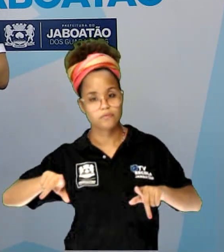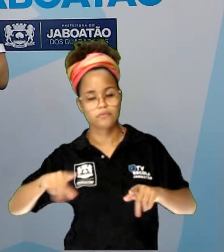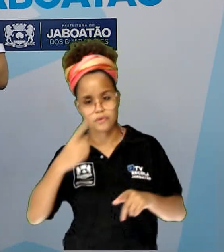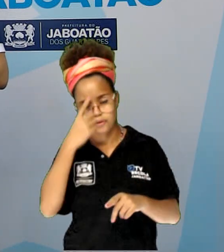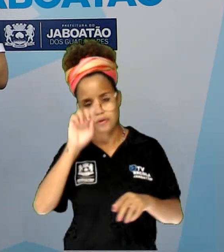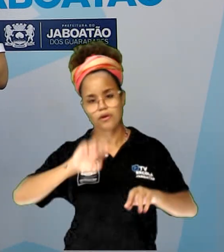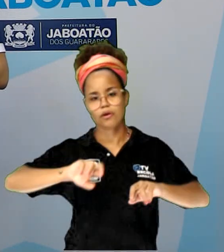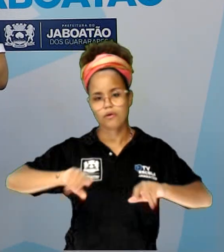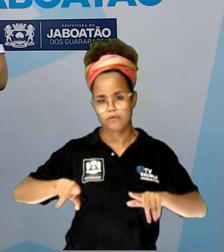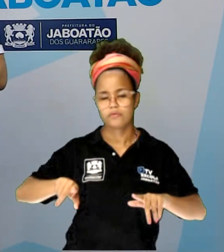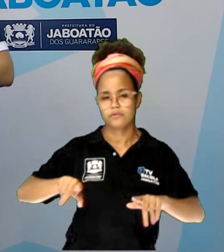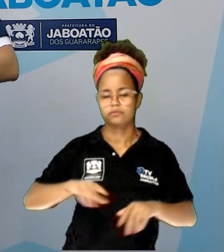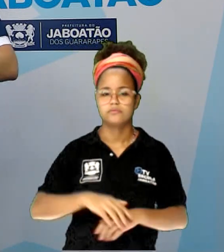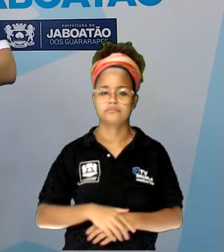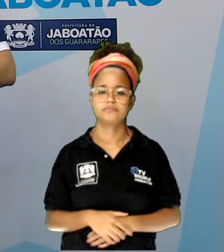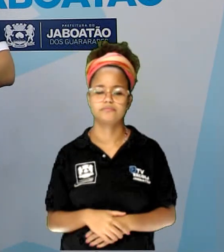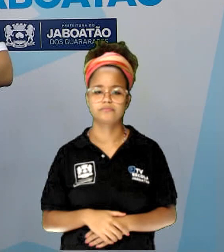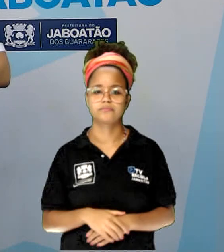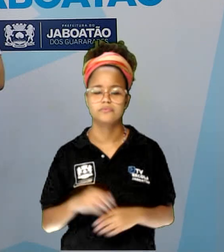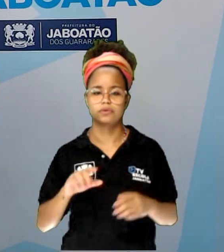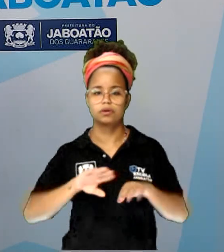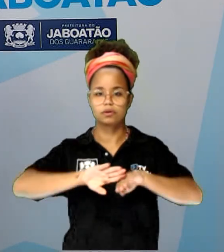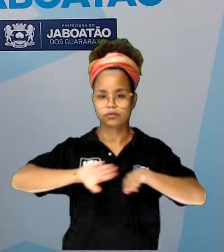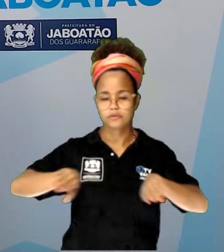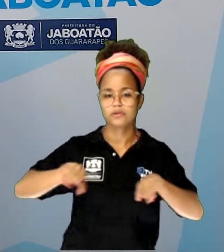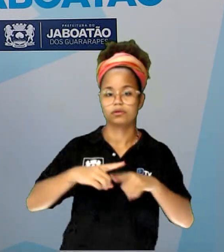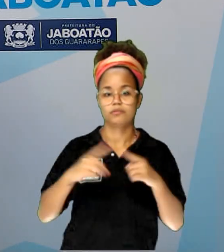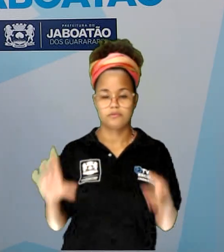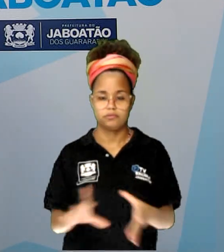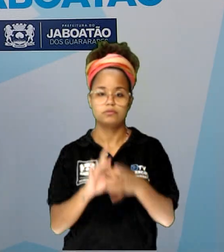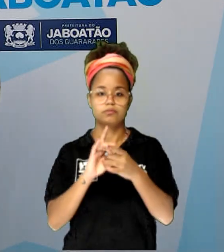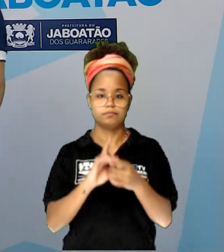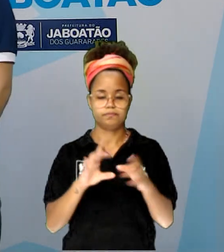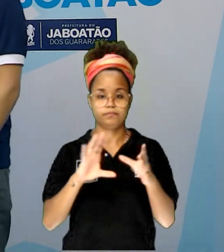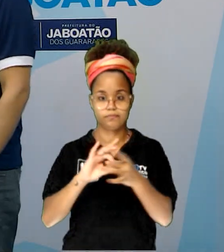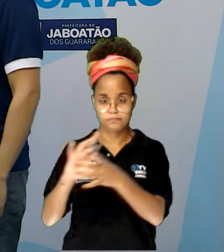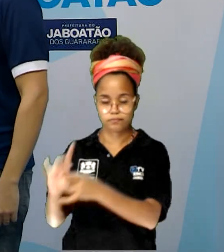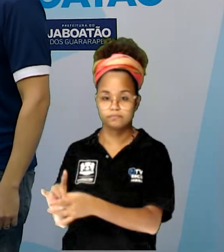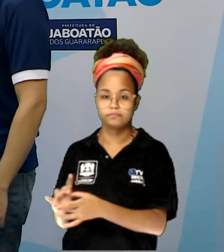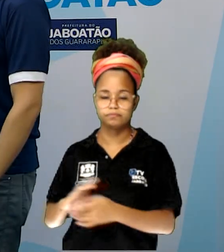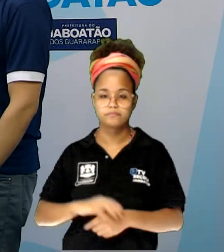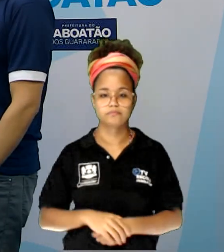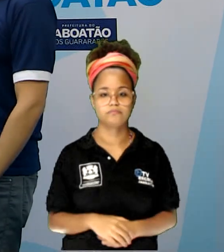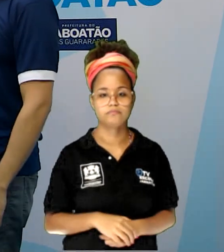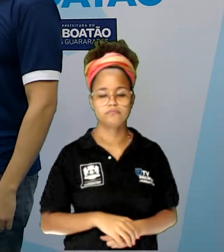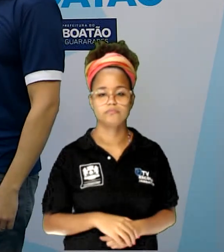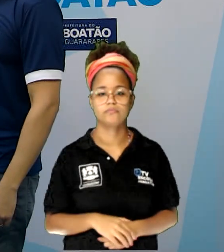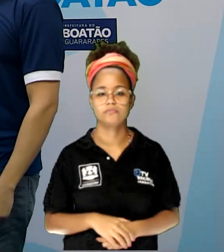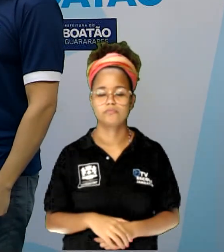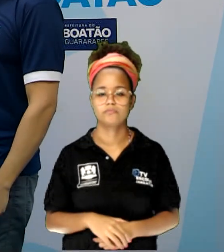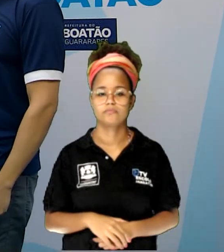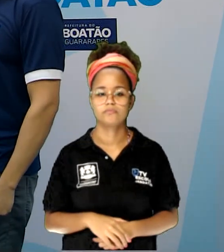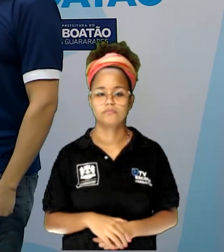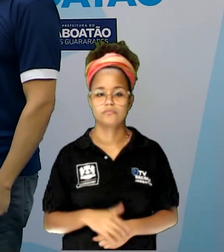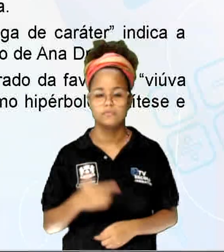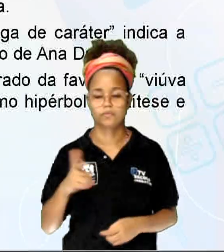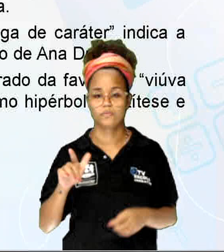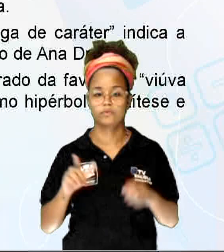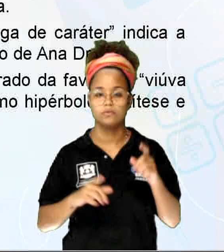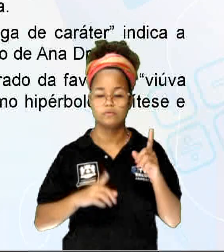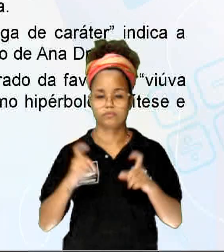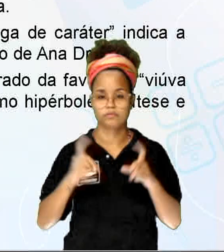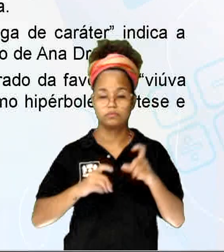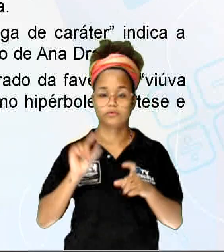meio distintas que se correlacionam pelo contexto, pelo sentido. E por fim a gente vê aqui a última expressão, que